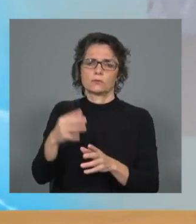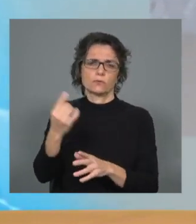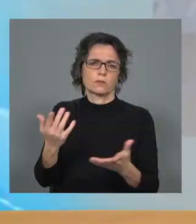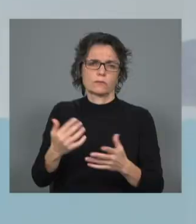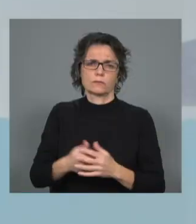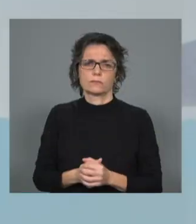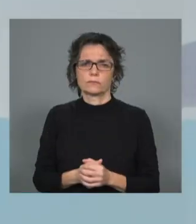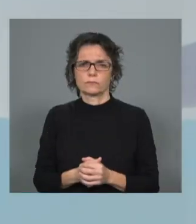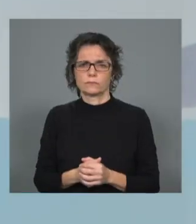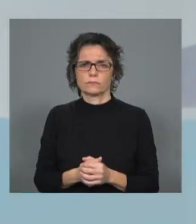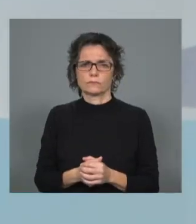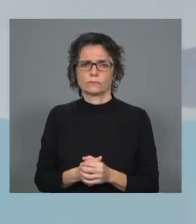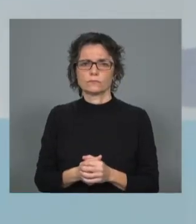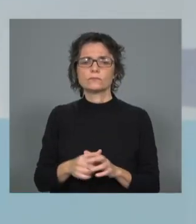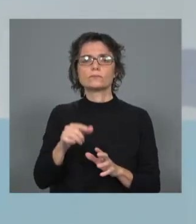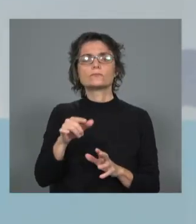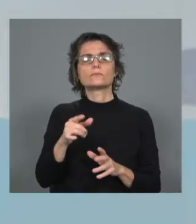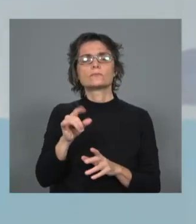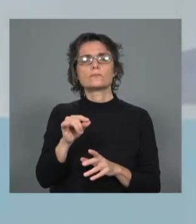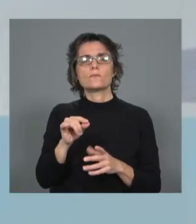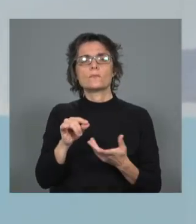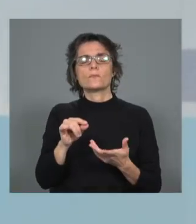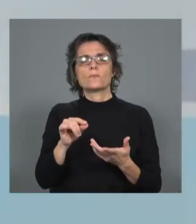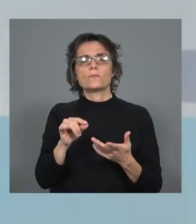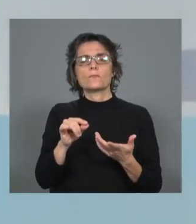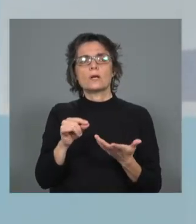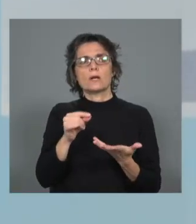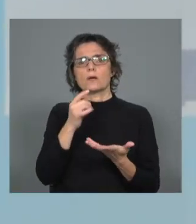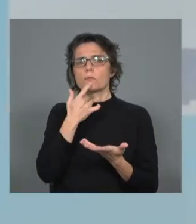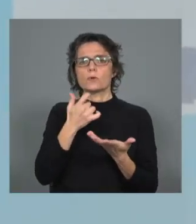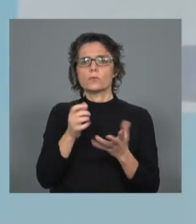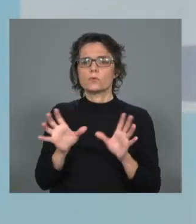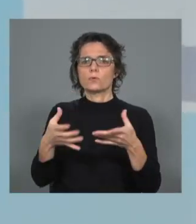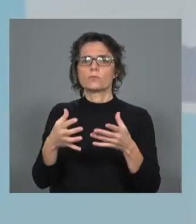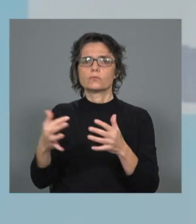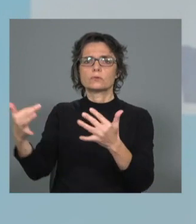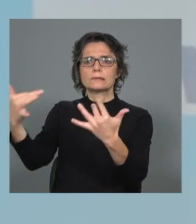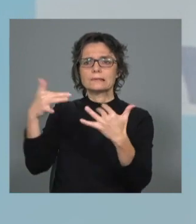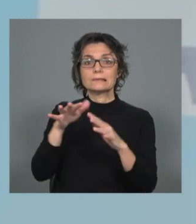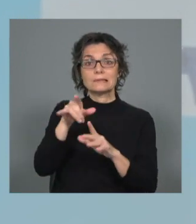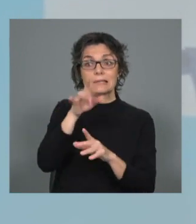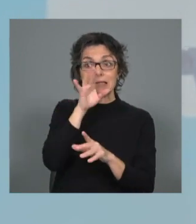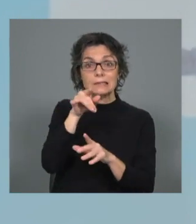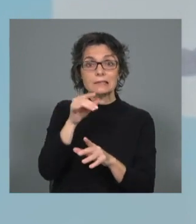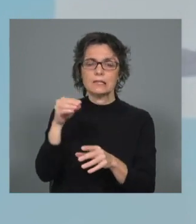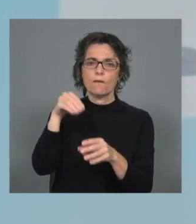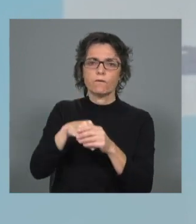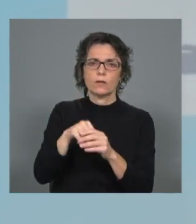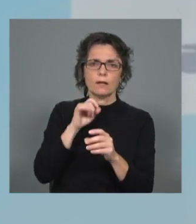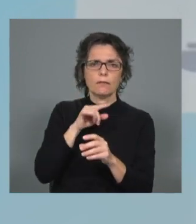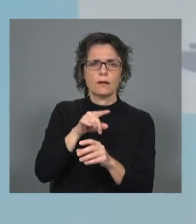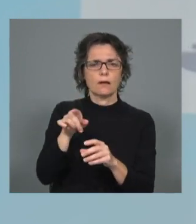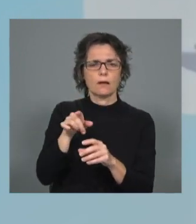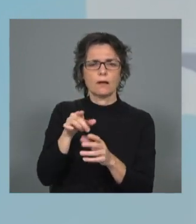expressão, nas diferentes eleições. E se a comunidade migrante, se a população migrante pudesse votar, estaríamos a falar